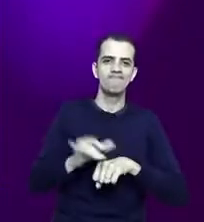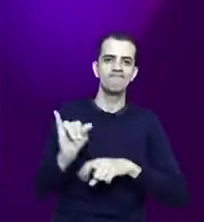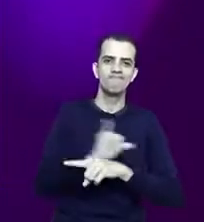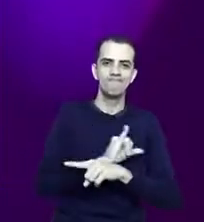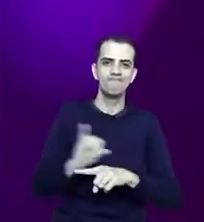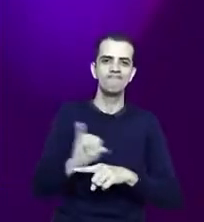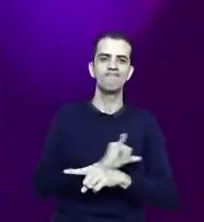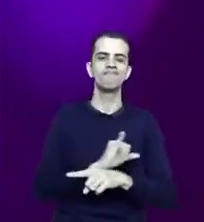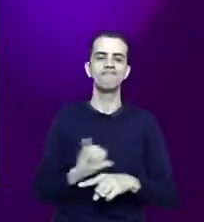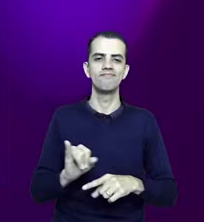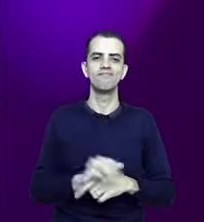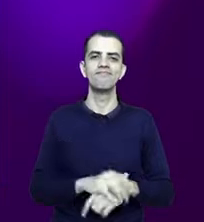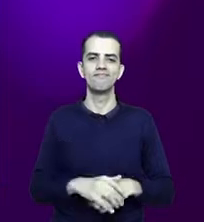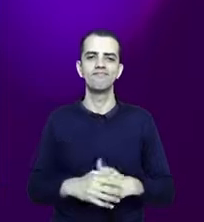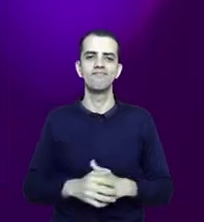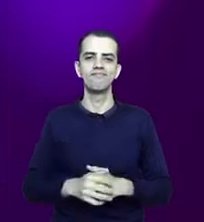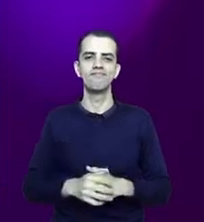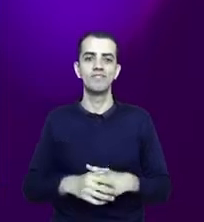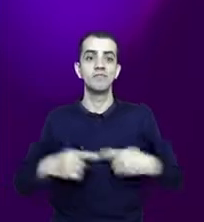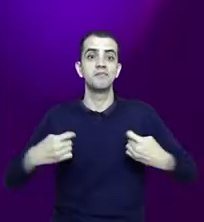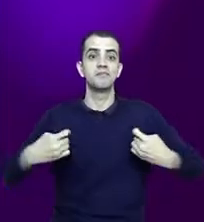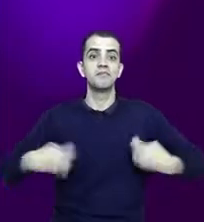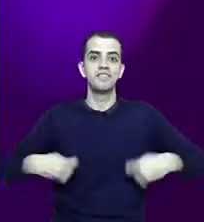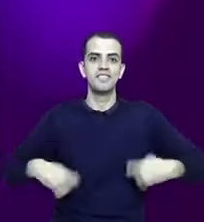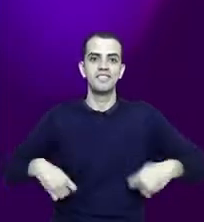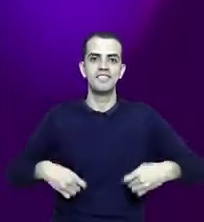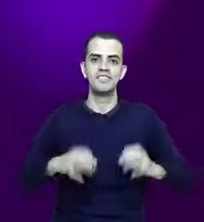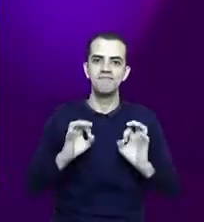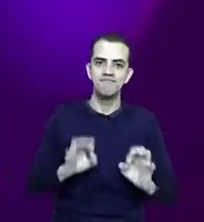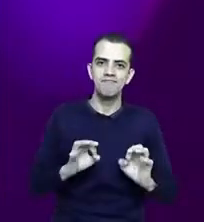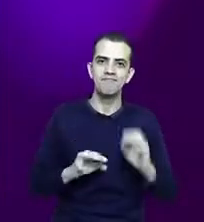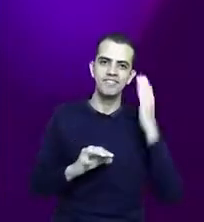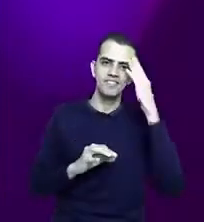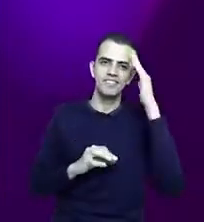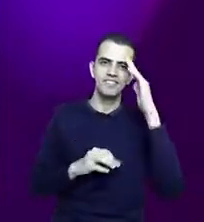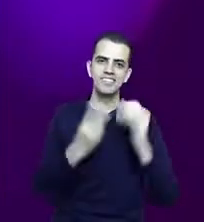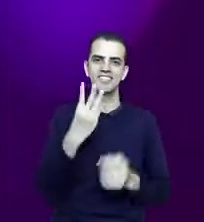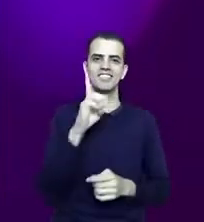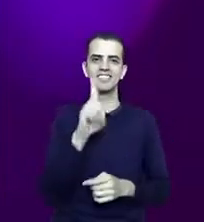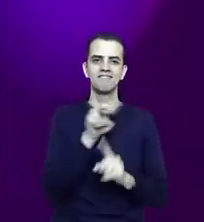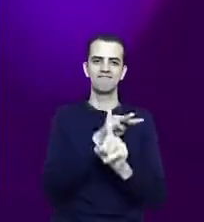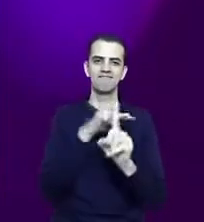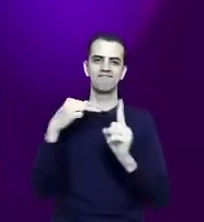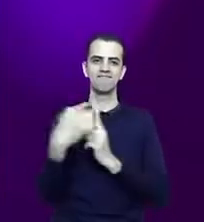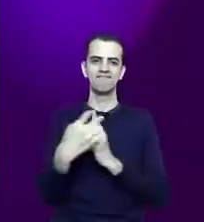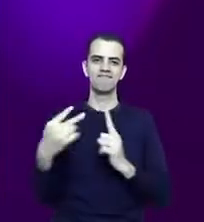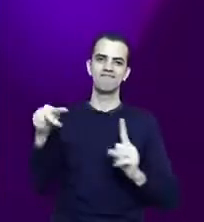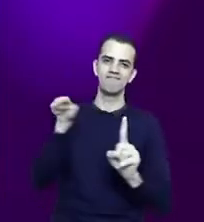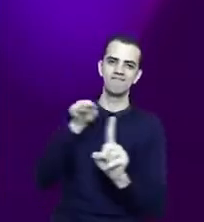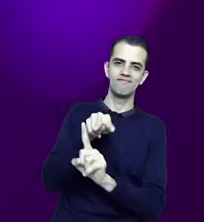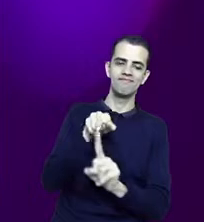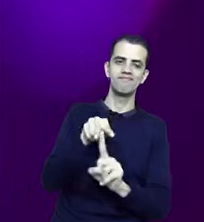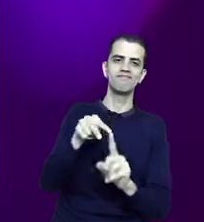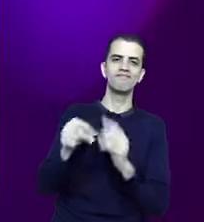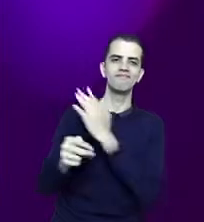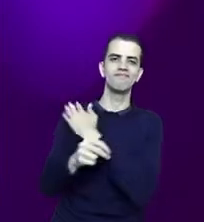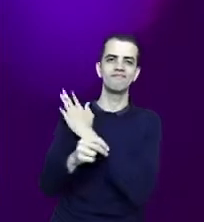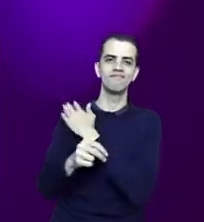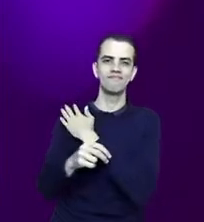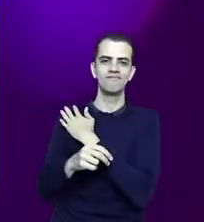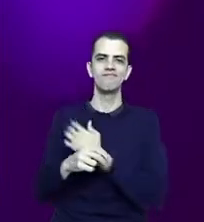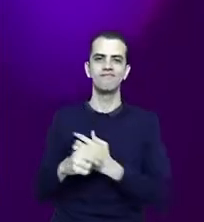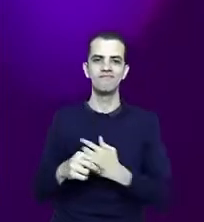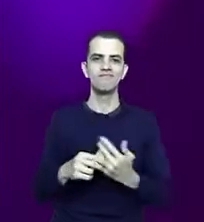cirurgias aí que precisam realmente de um entendimento tridimensional, né? Da glenoide, principalmente aí, quando